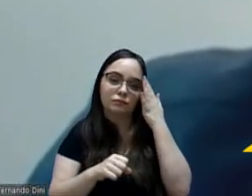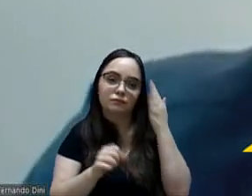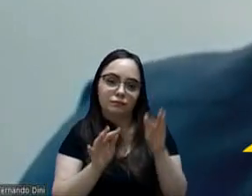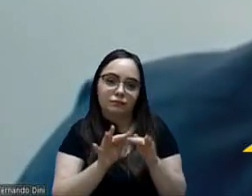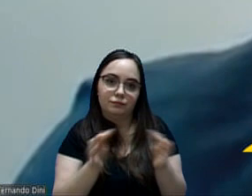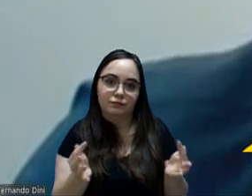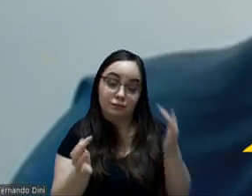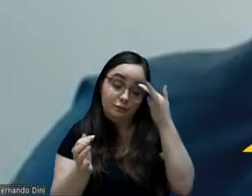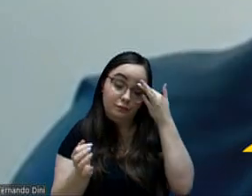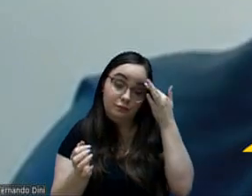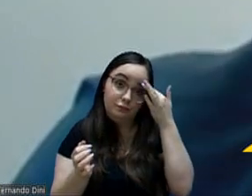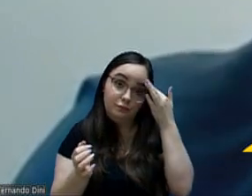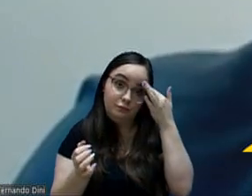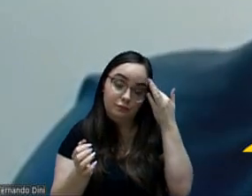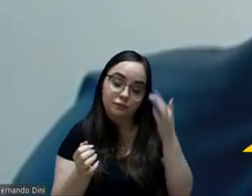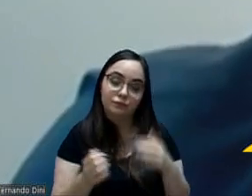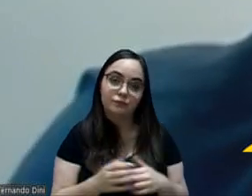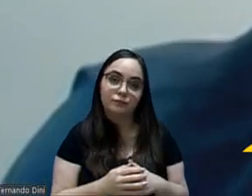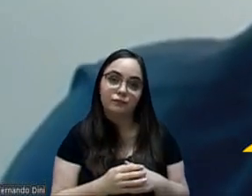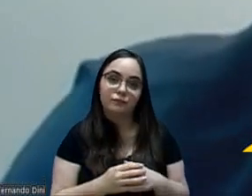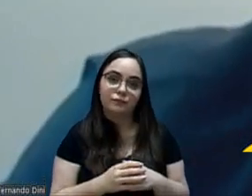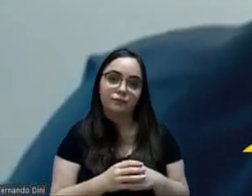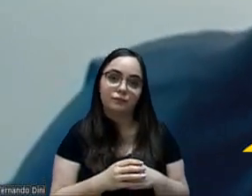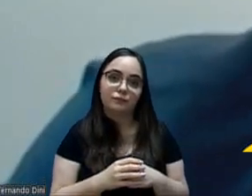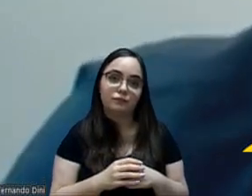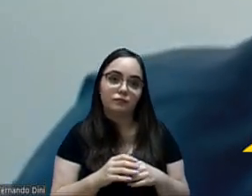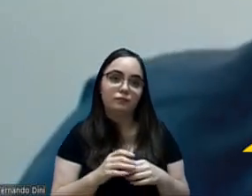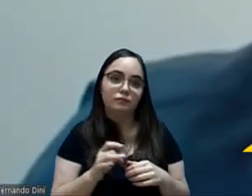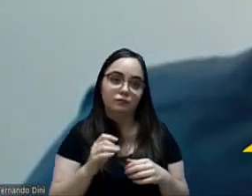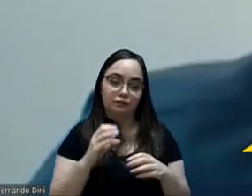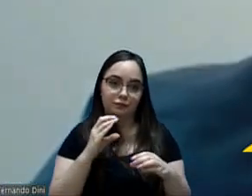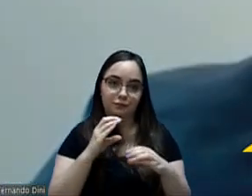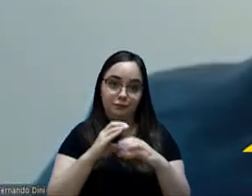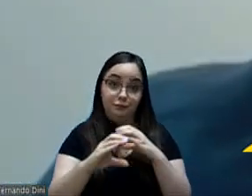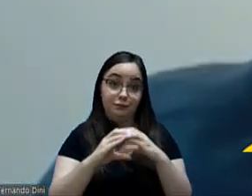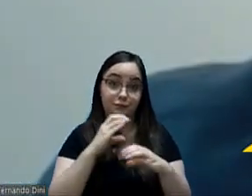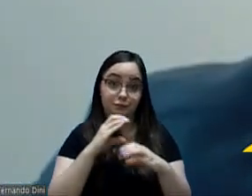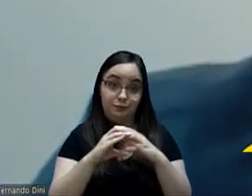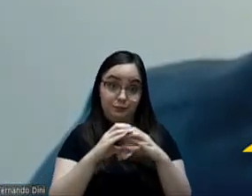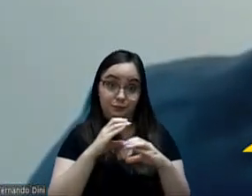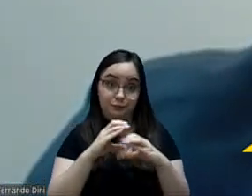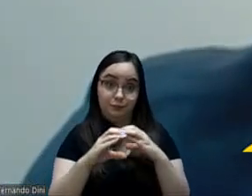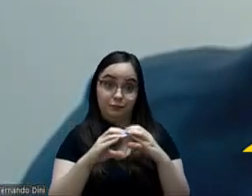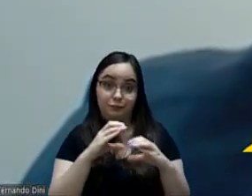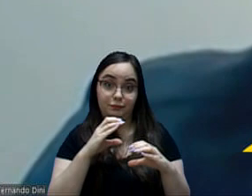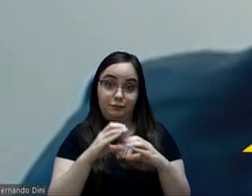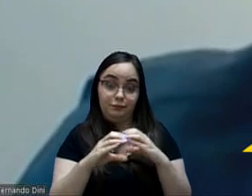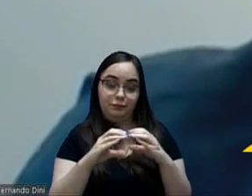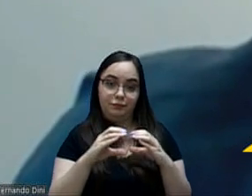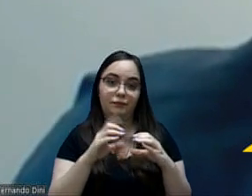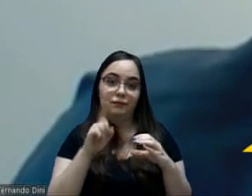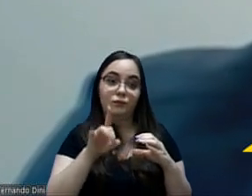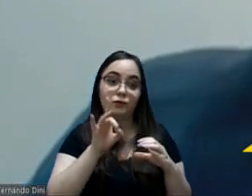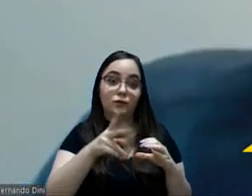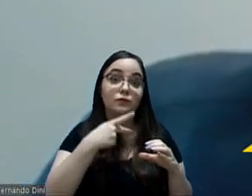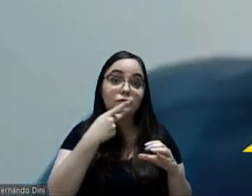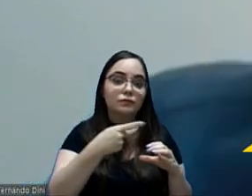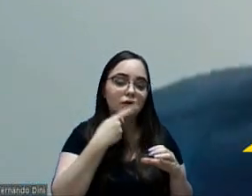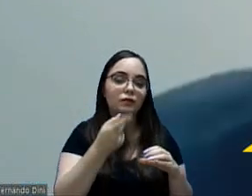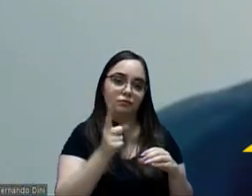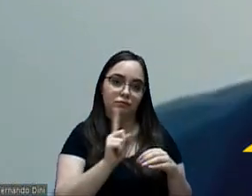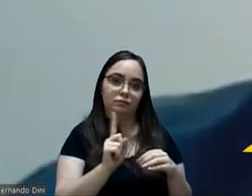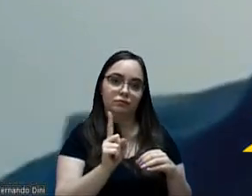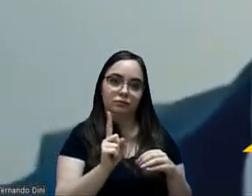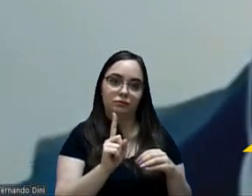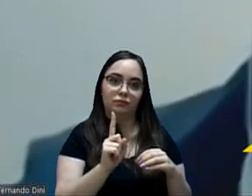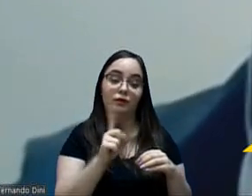simples, e a grande comunicação, ela não é o que você fala. A verdadeira comunicação